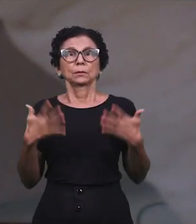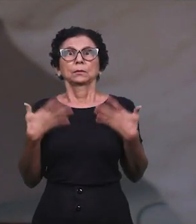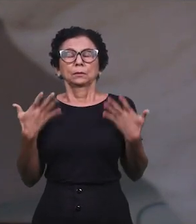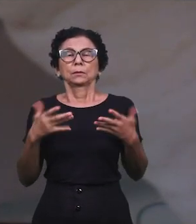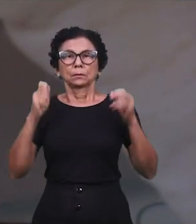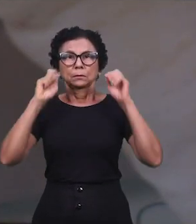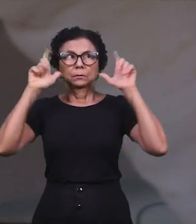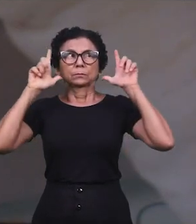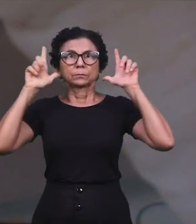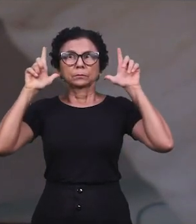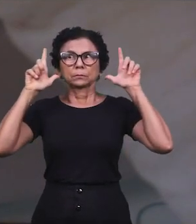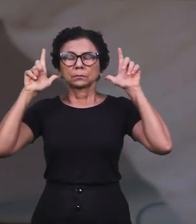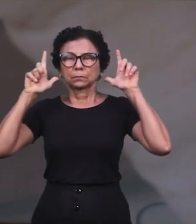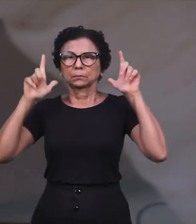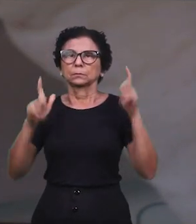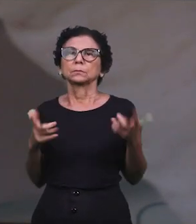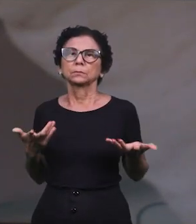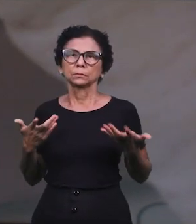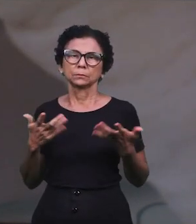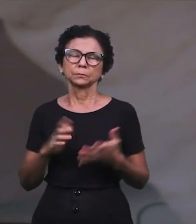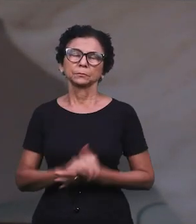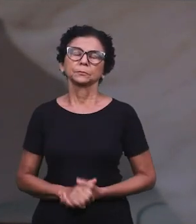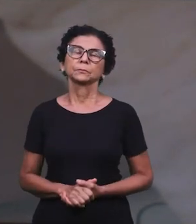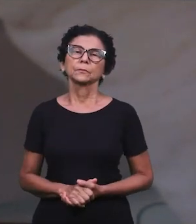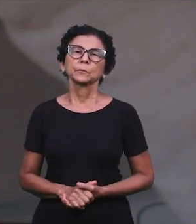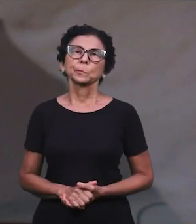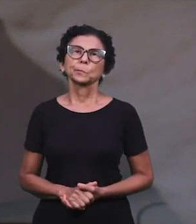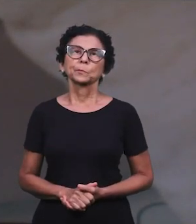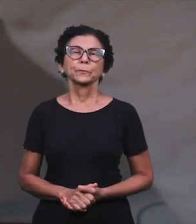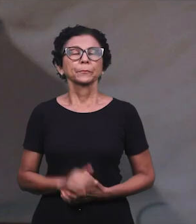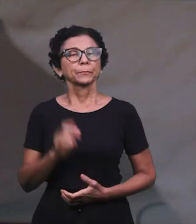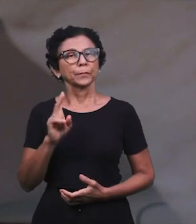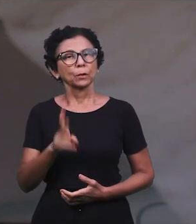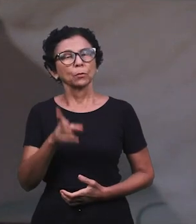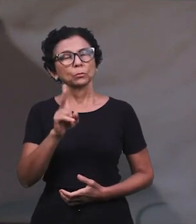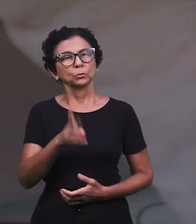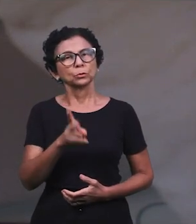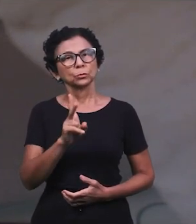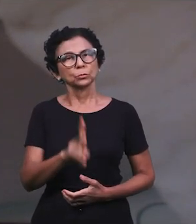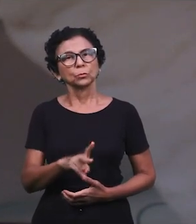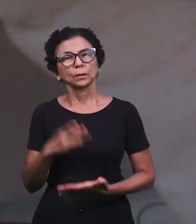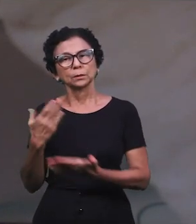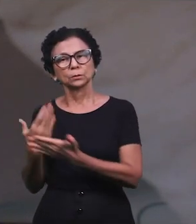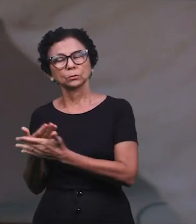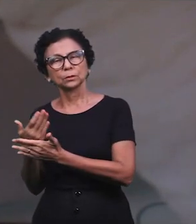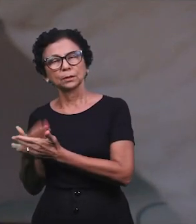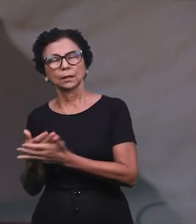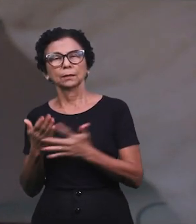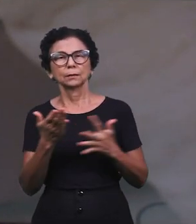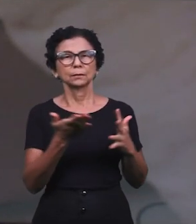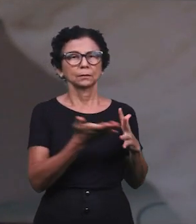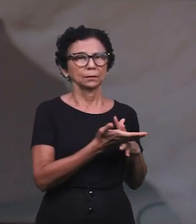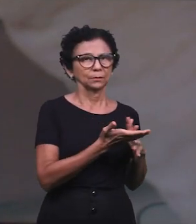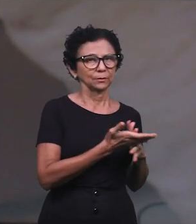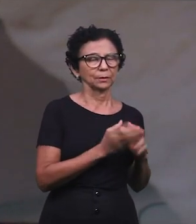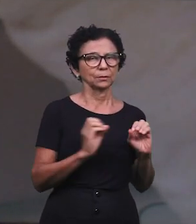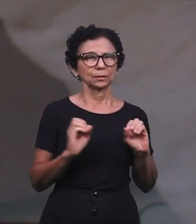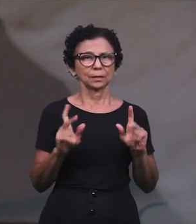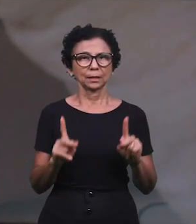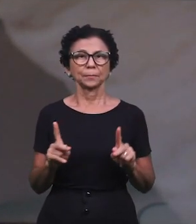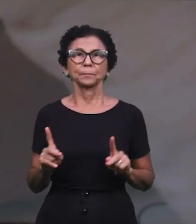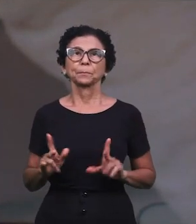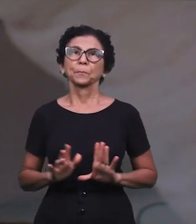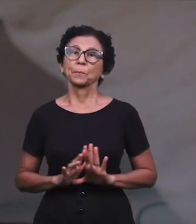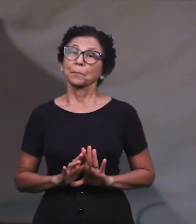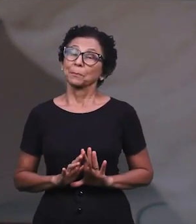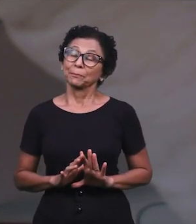possa se manter, de certa forma, até descansado, para continuar fazendo e avançando nas sessões de estudo, tá bom? E